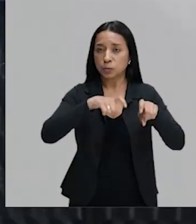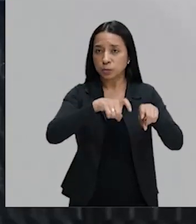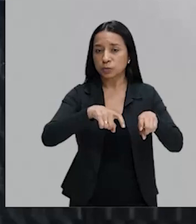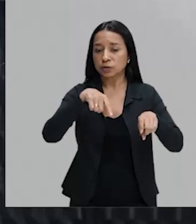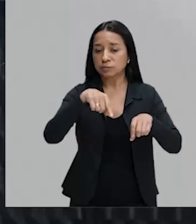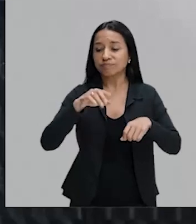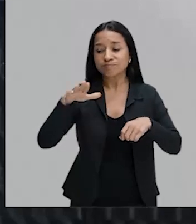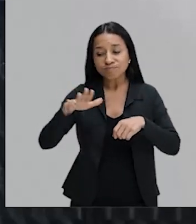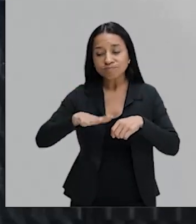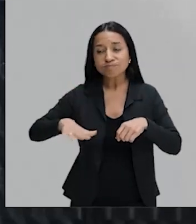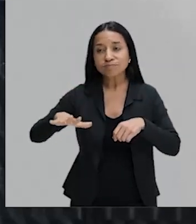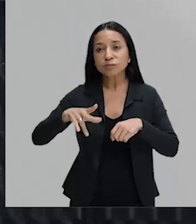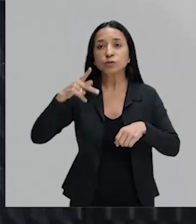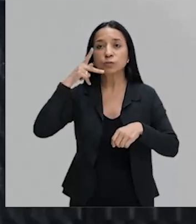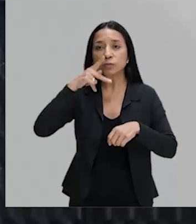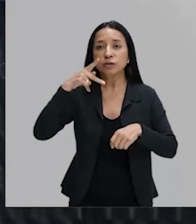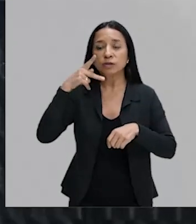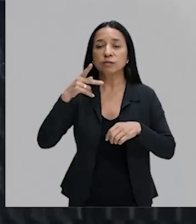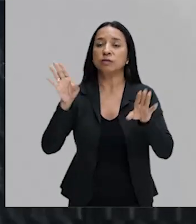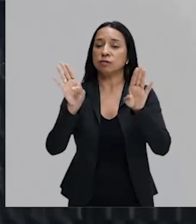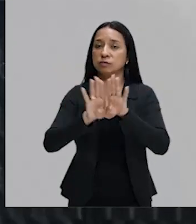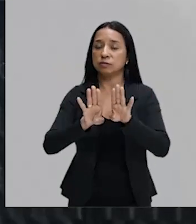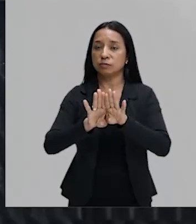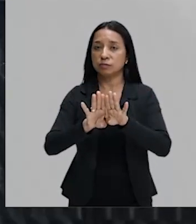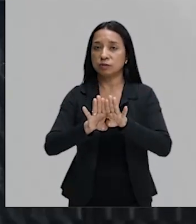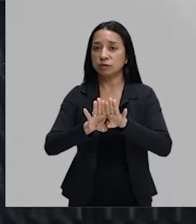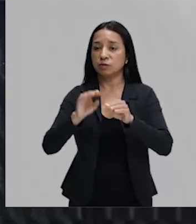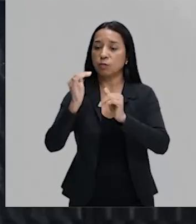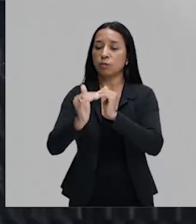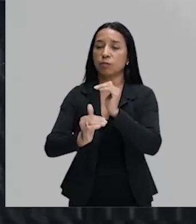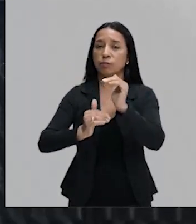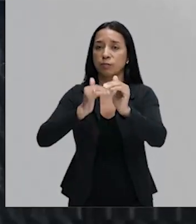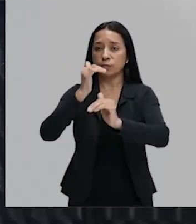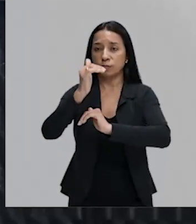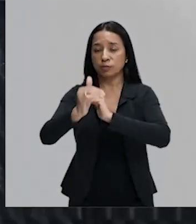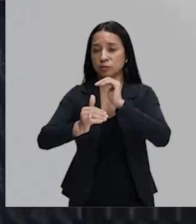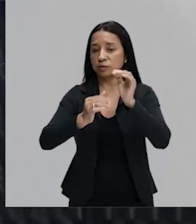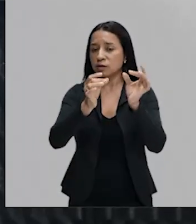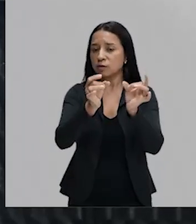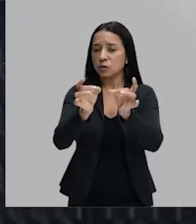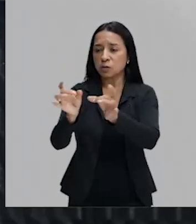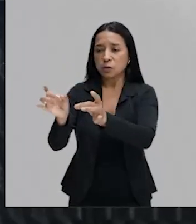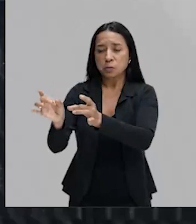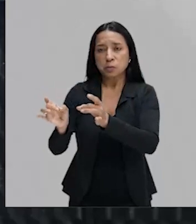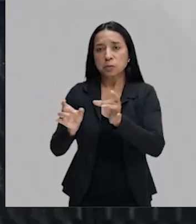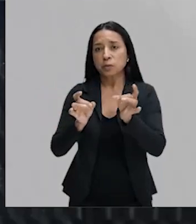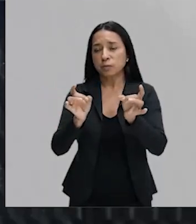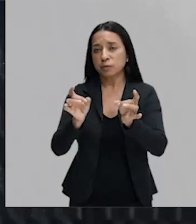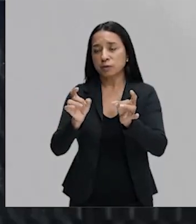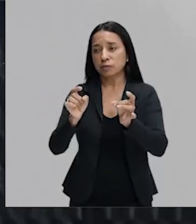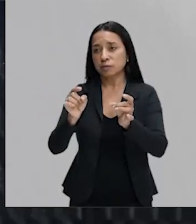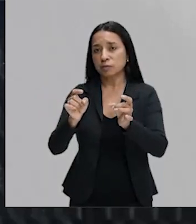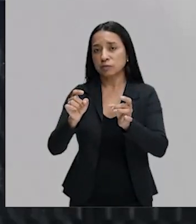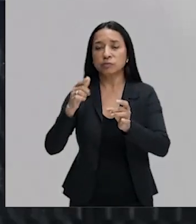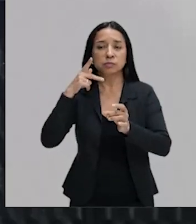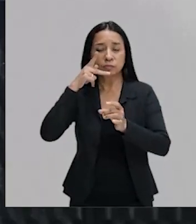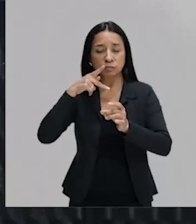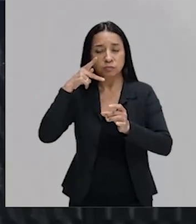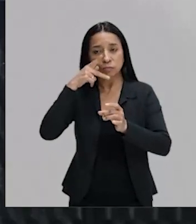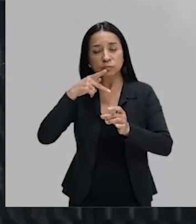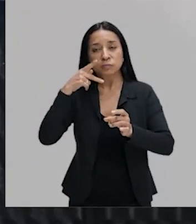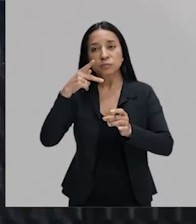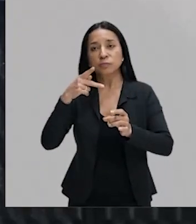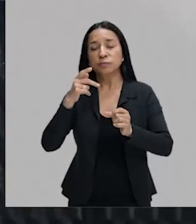Vale do Paraíba. Além disso, o processo de escoamento do café do Vale do